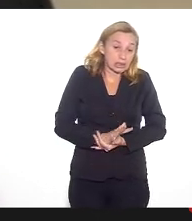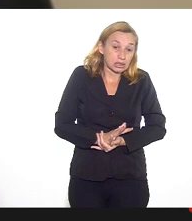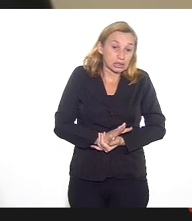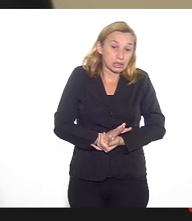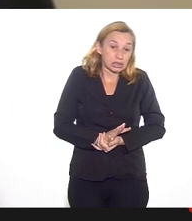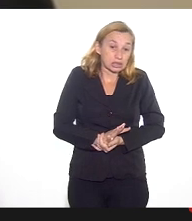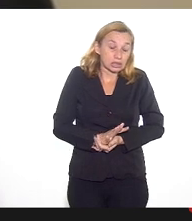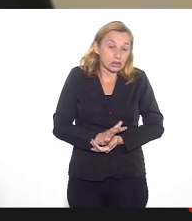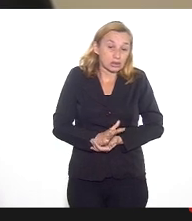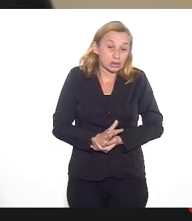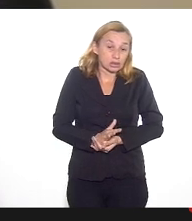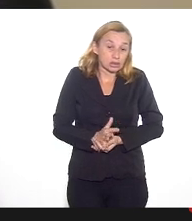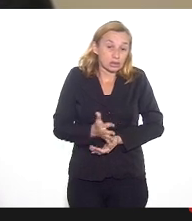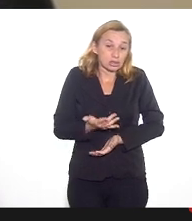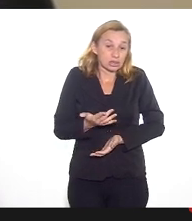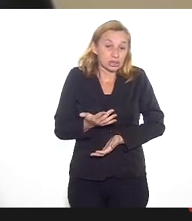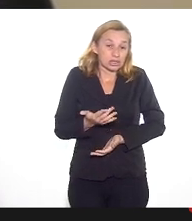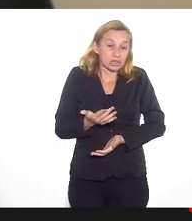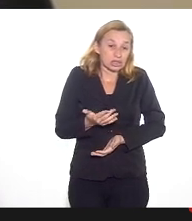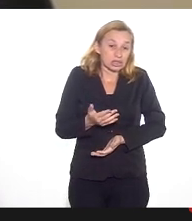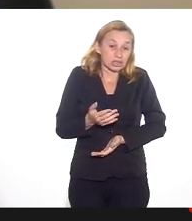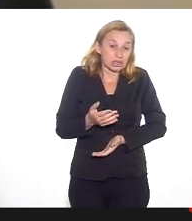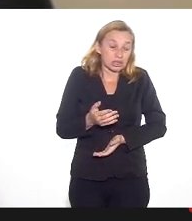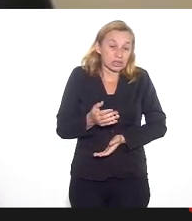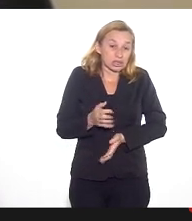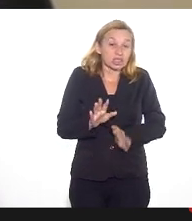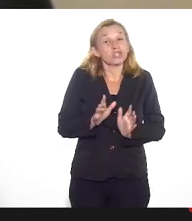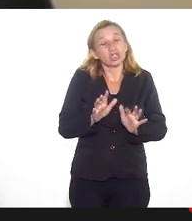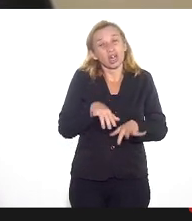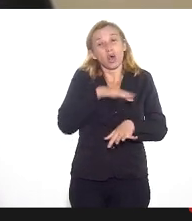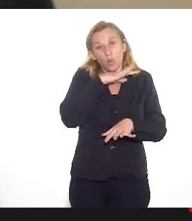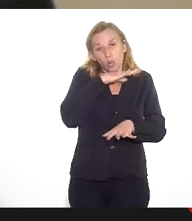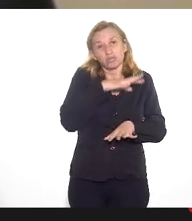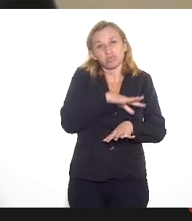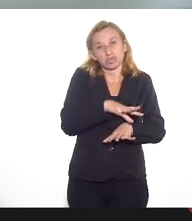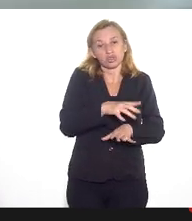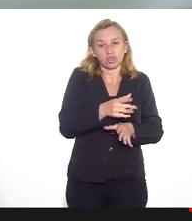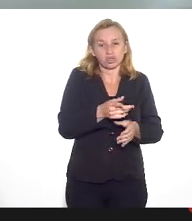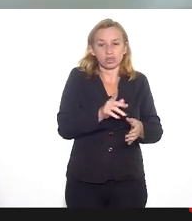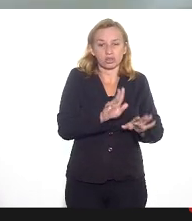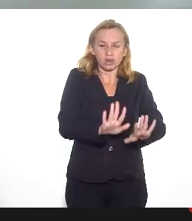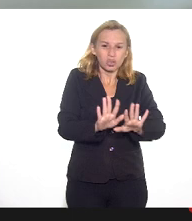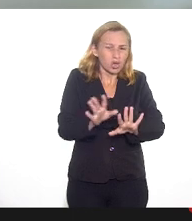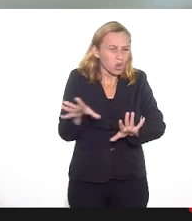em centenas, quantos são os campos que pagam participação especial. André,